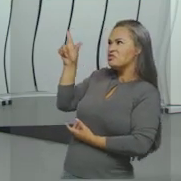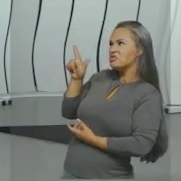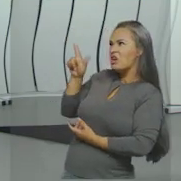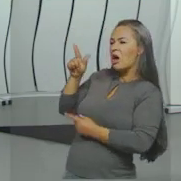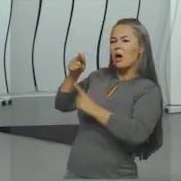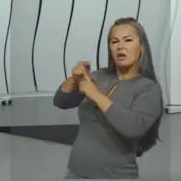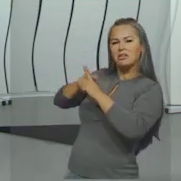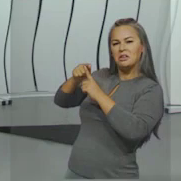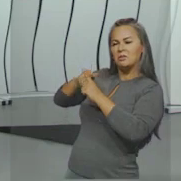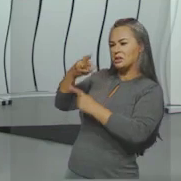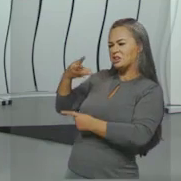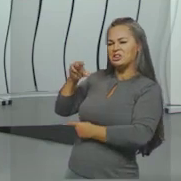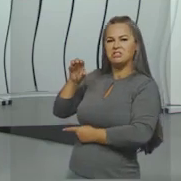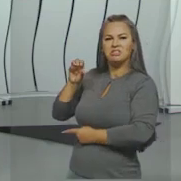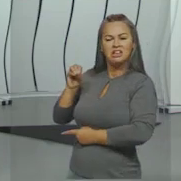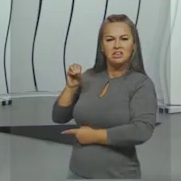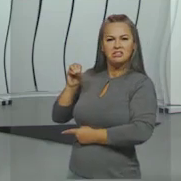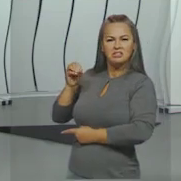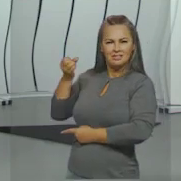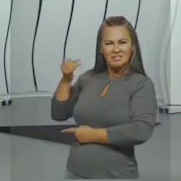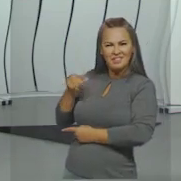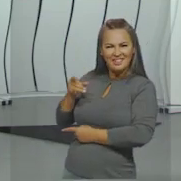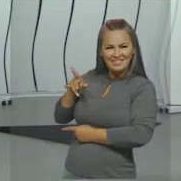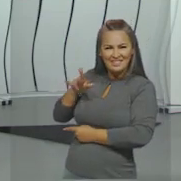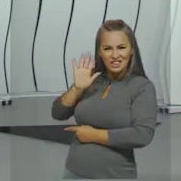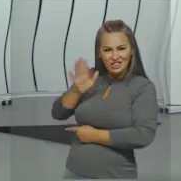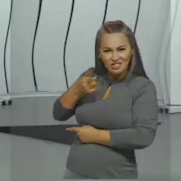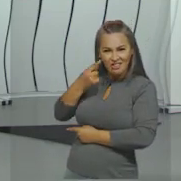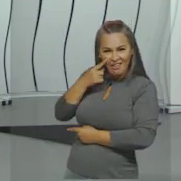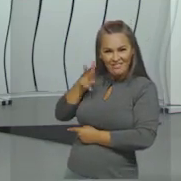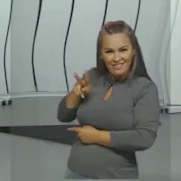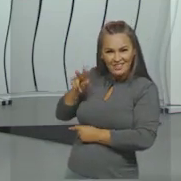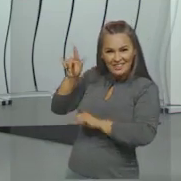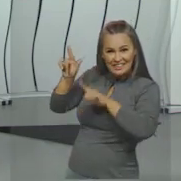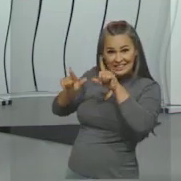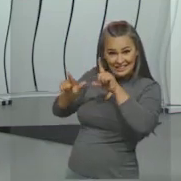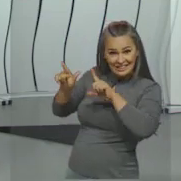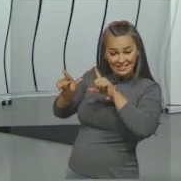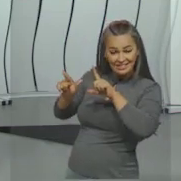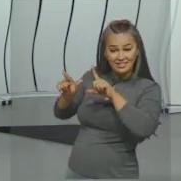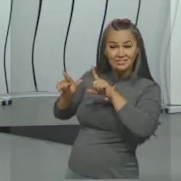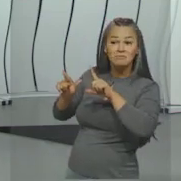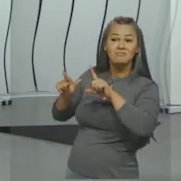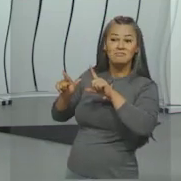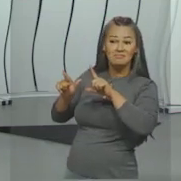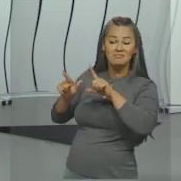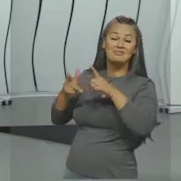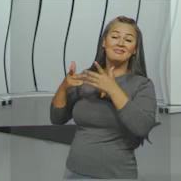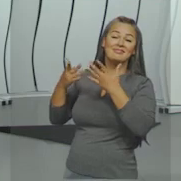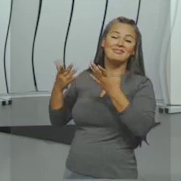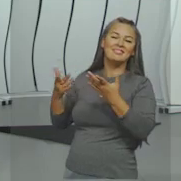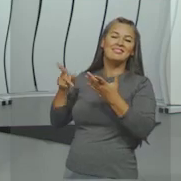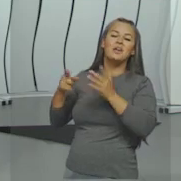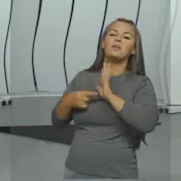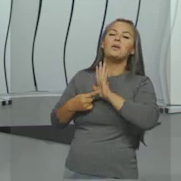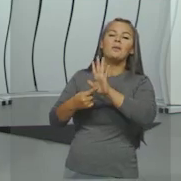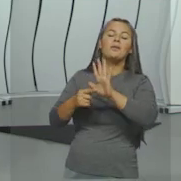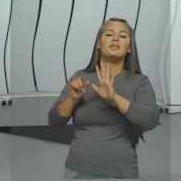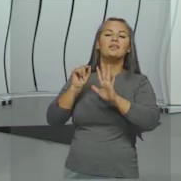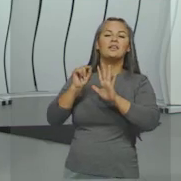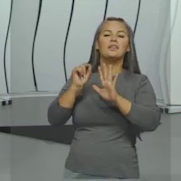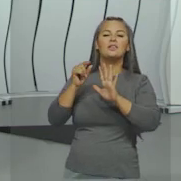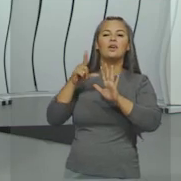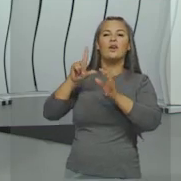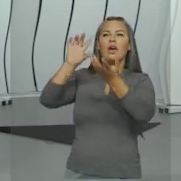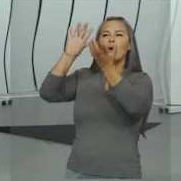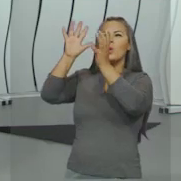graus, temperatura mínima tanto. Aquilo ali que o jornalista está falando com você é previsão do tempo, ele está